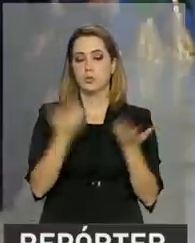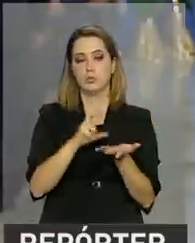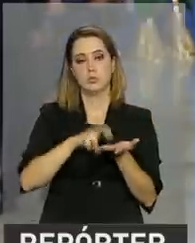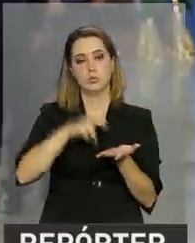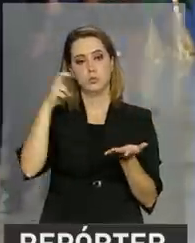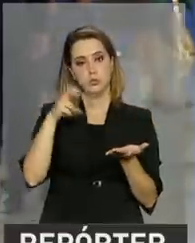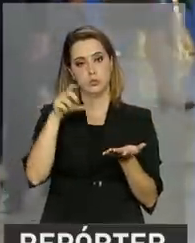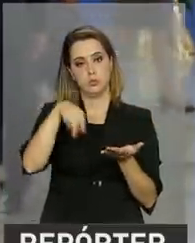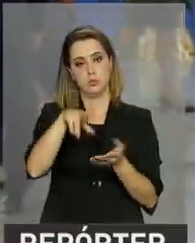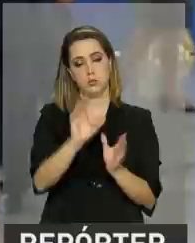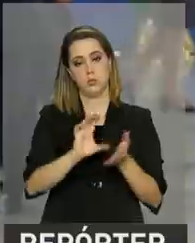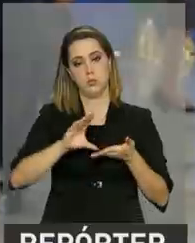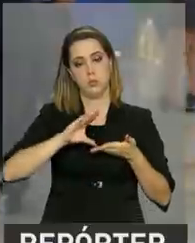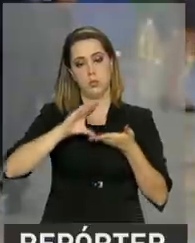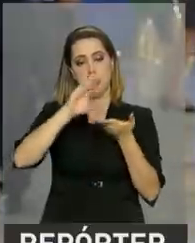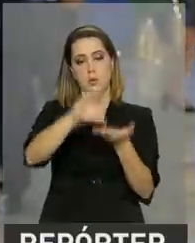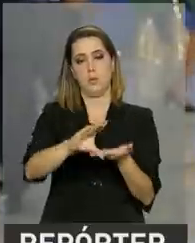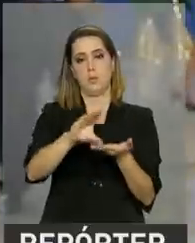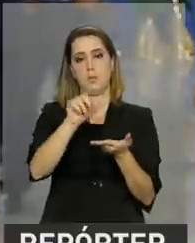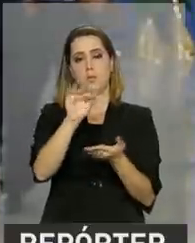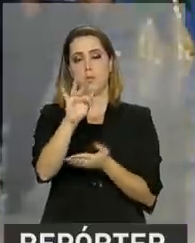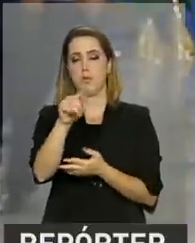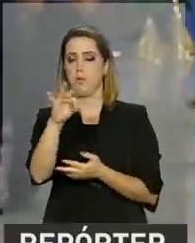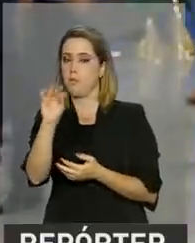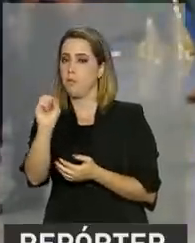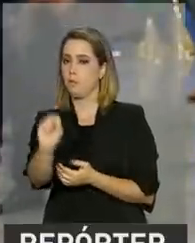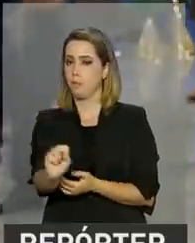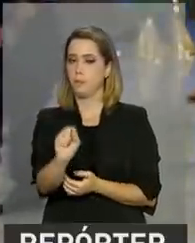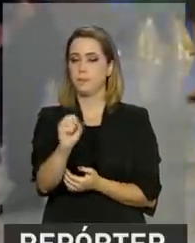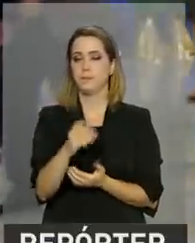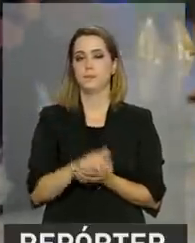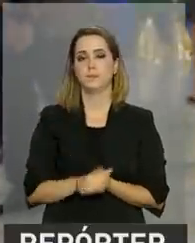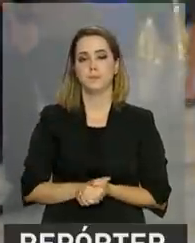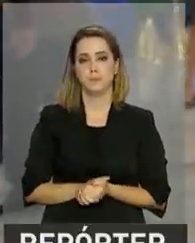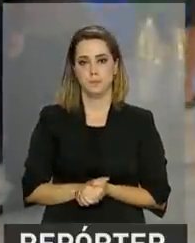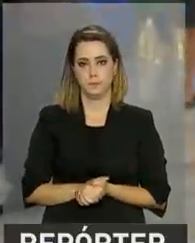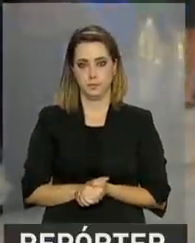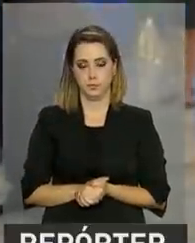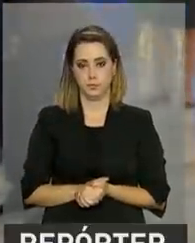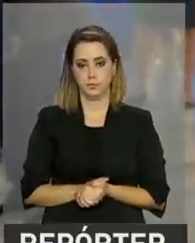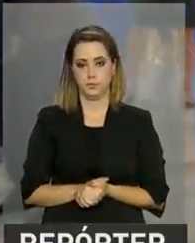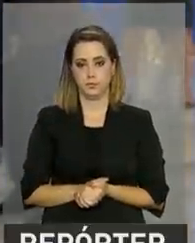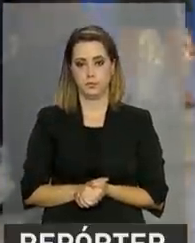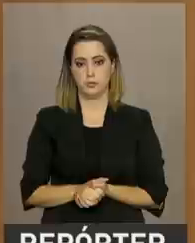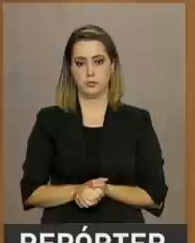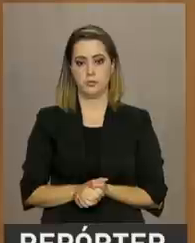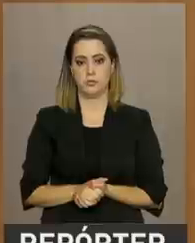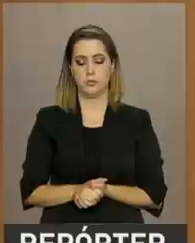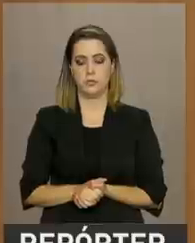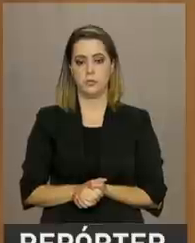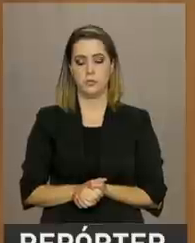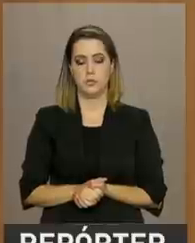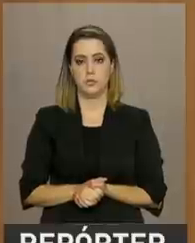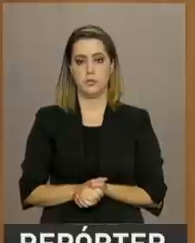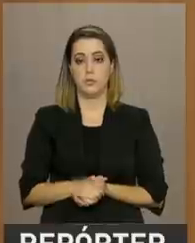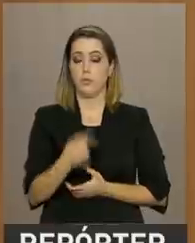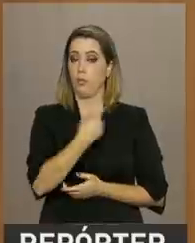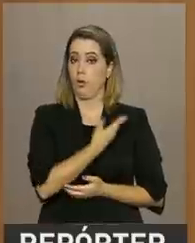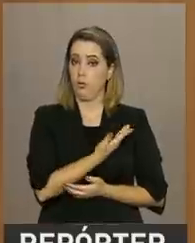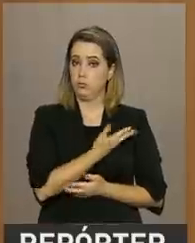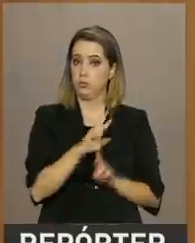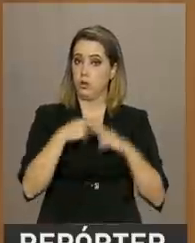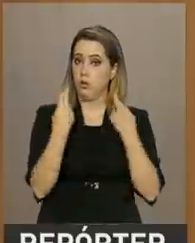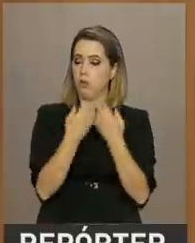em Brasília pelo Conselho Curador do Fundo de Garantia do Tempo de Serviço, o FGTS. A reunião